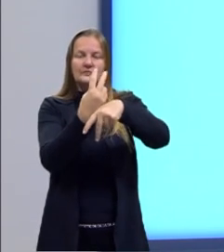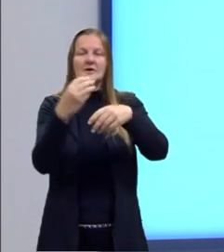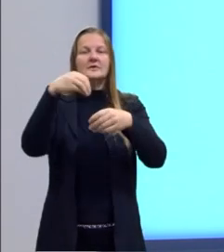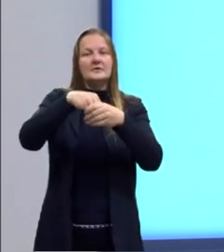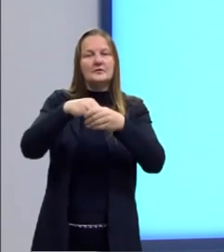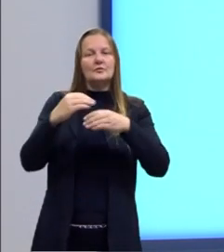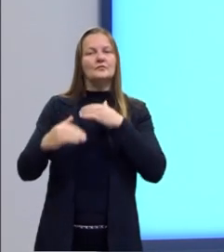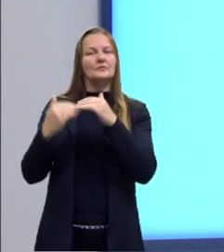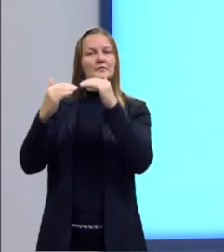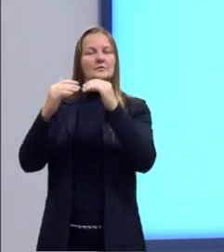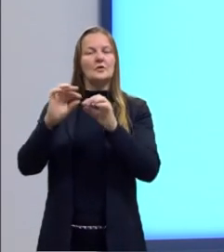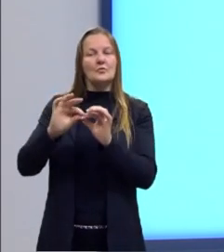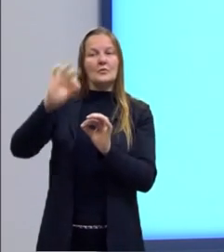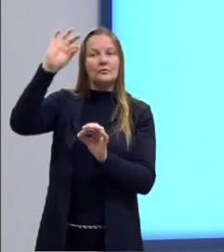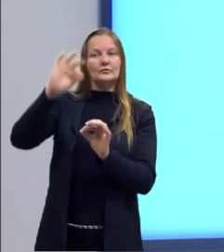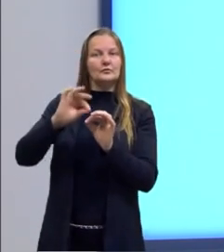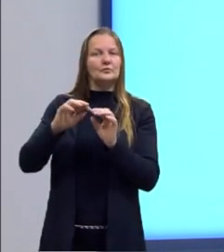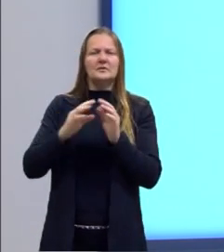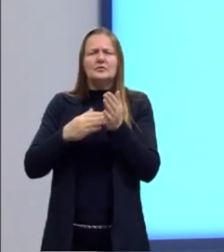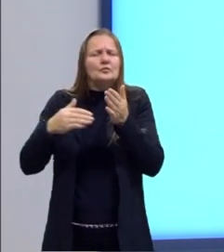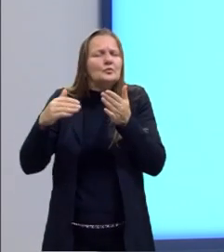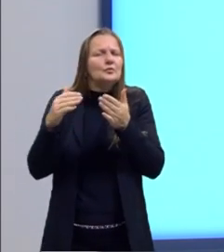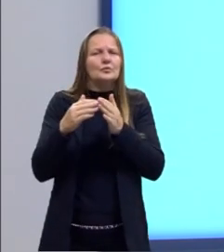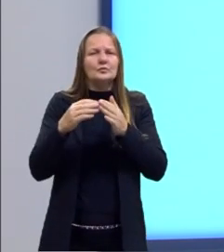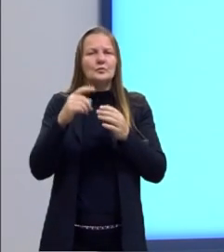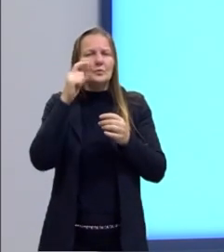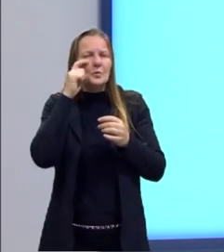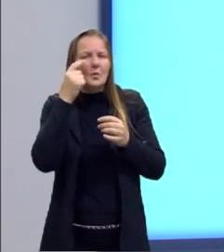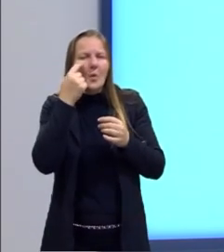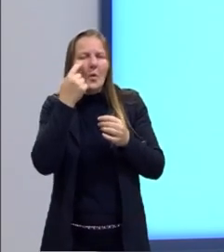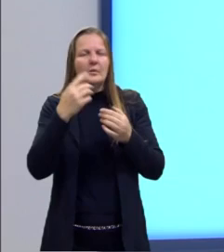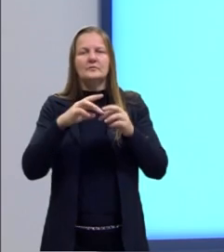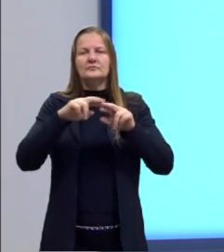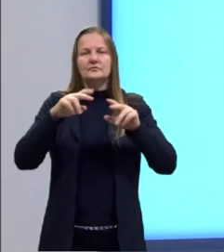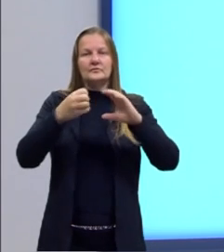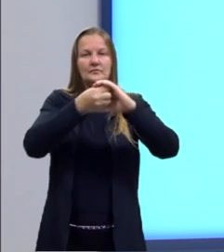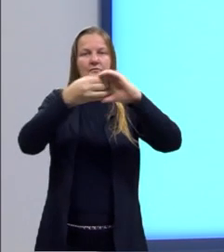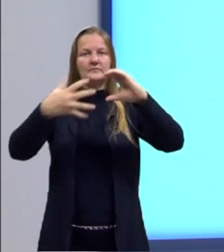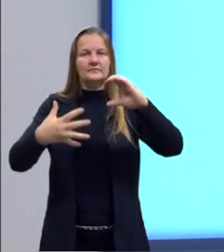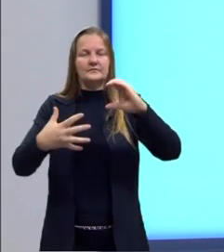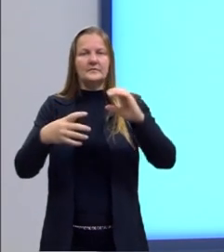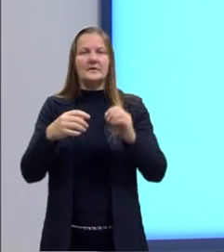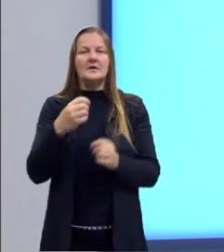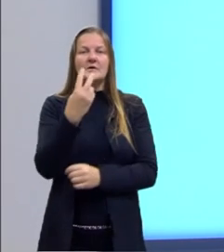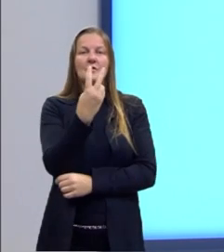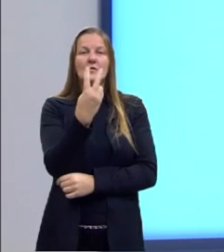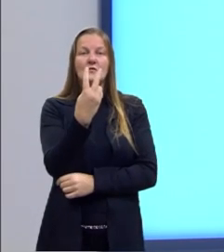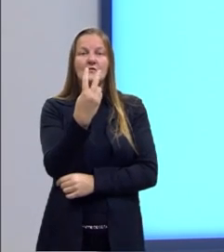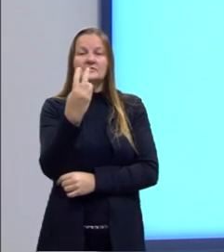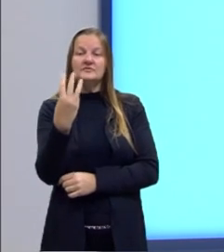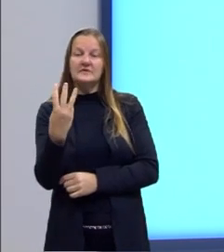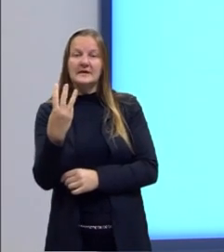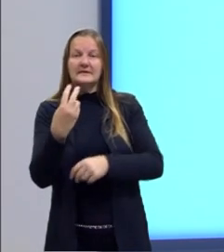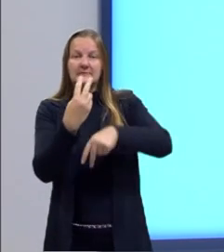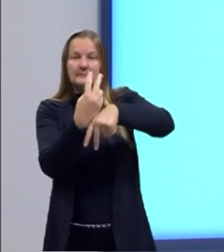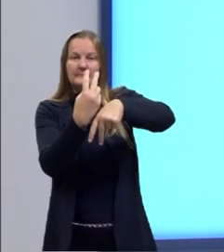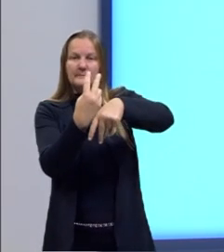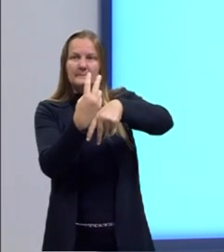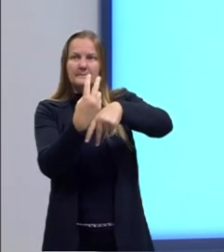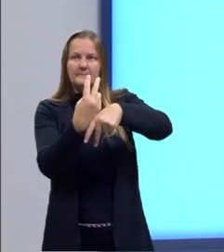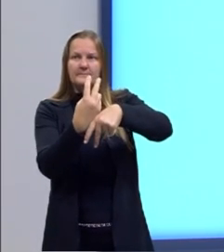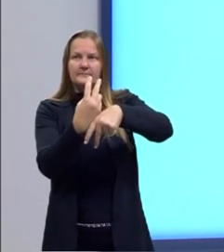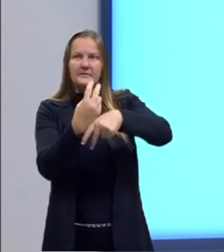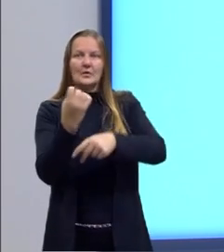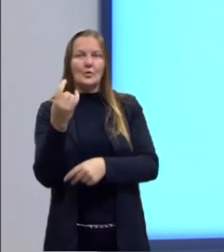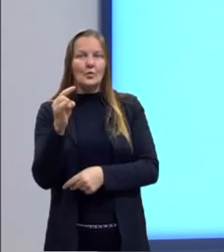desenvolvimento no crescimento do corpo e outras coisas já esse 23º para aqui ó